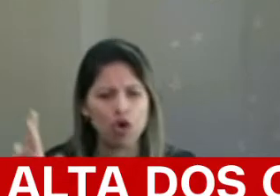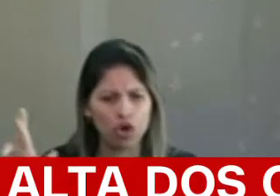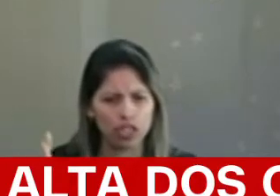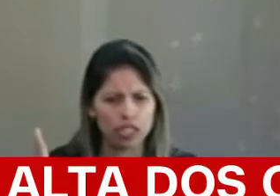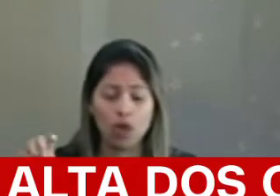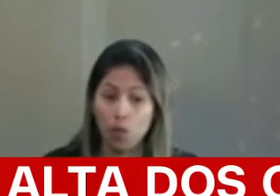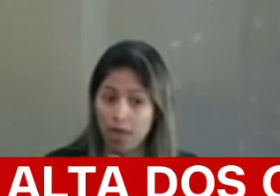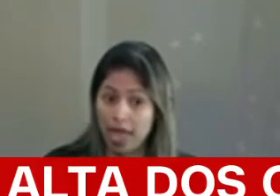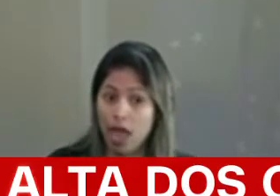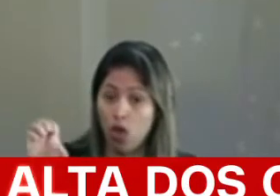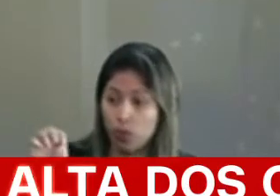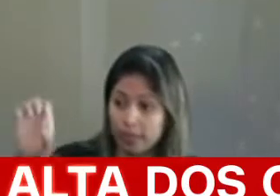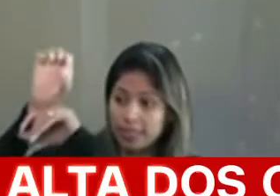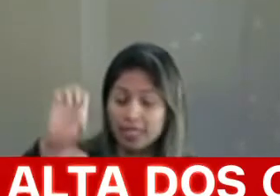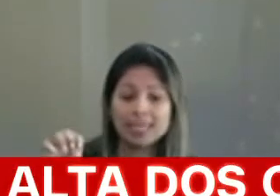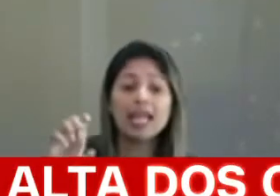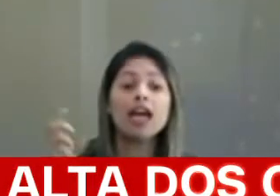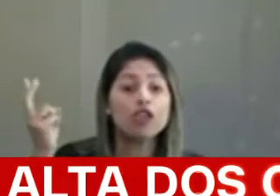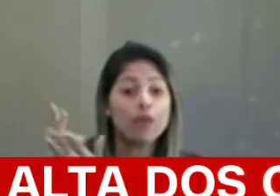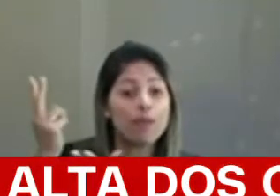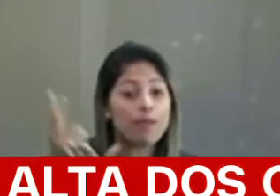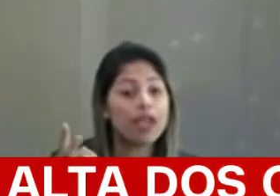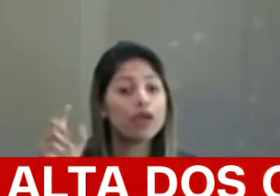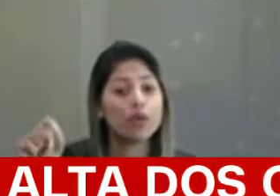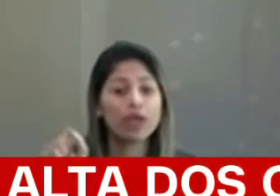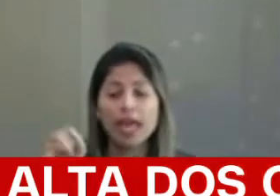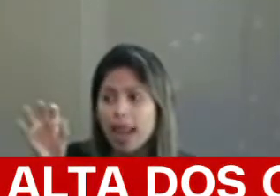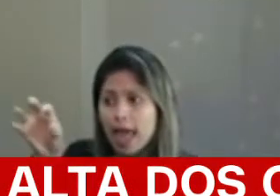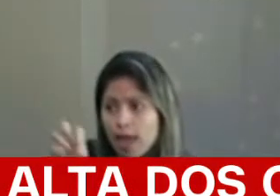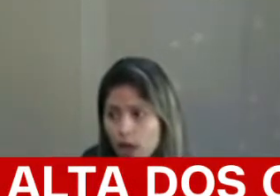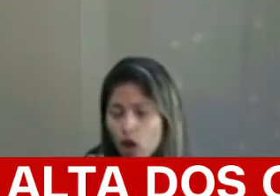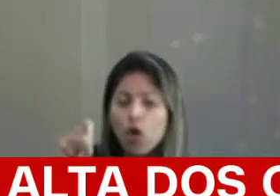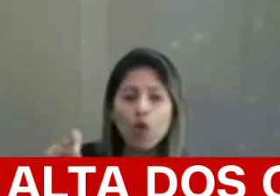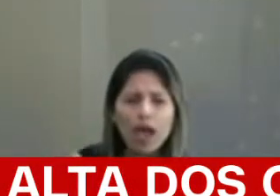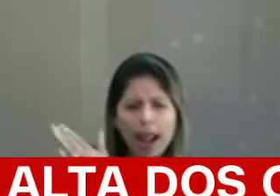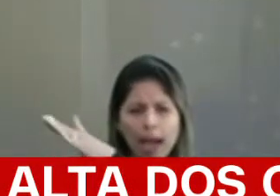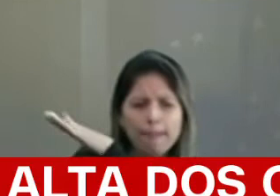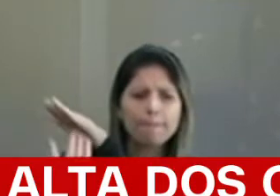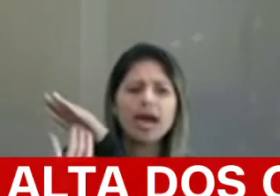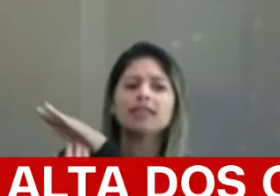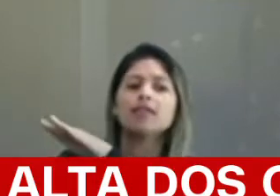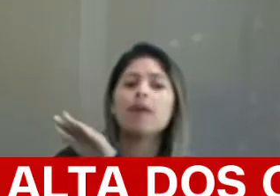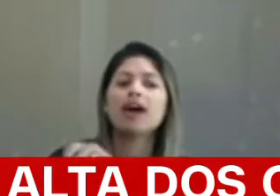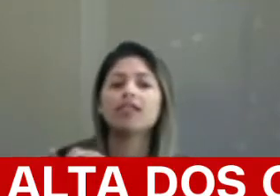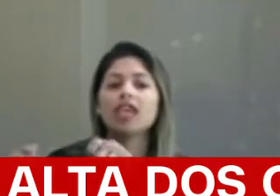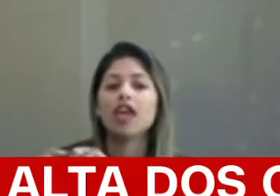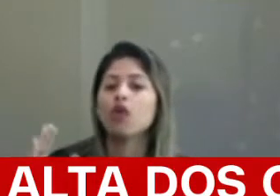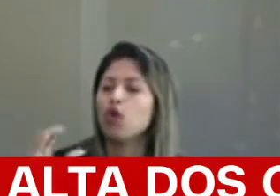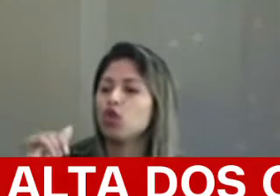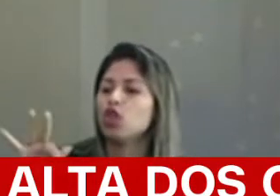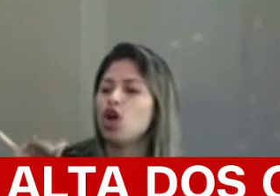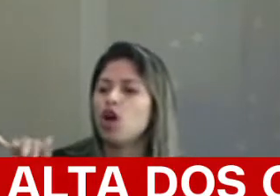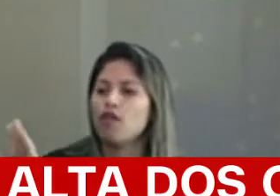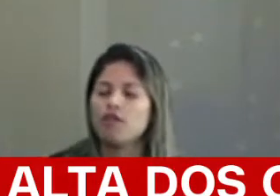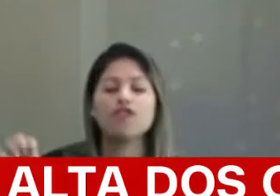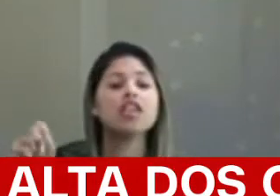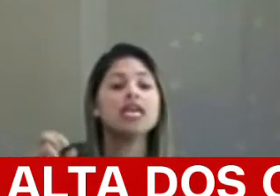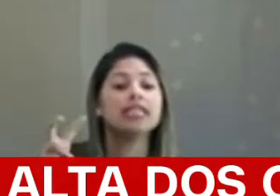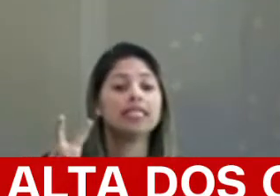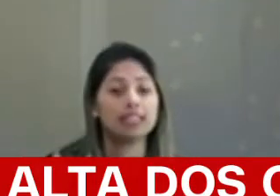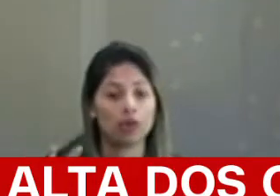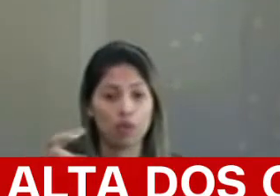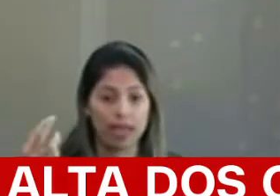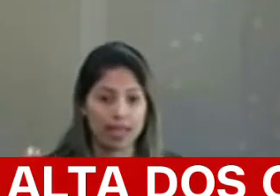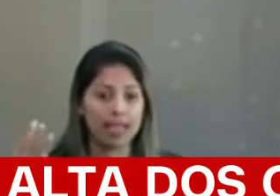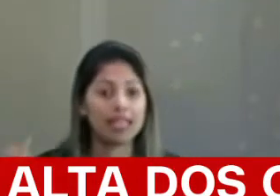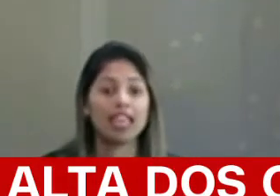aos estados, mesmo pegando a estimativa máxima feita pelo CONOF de 53, tem uma